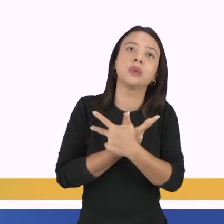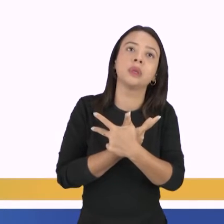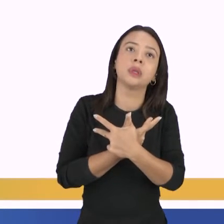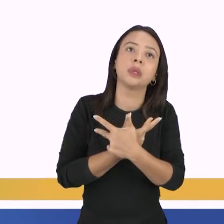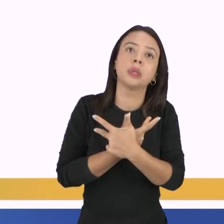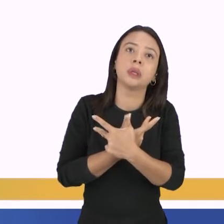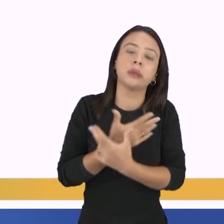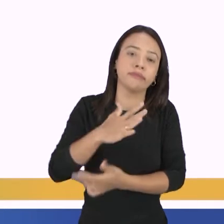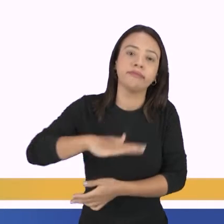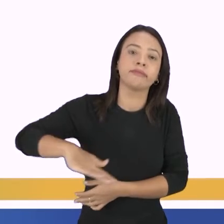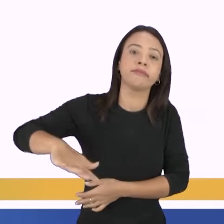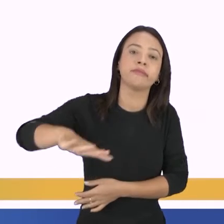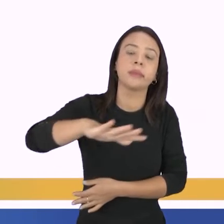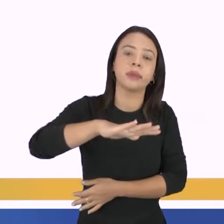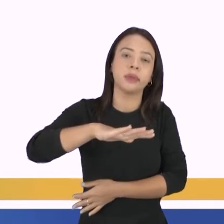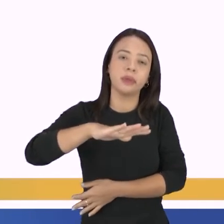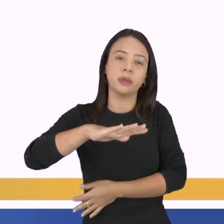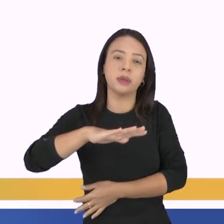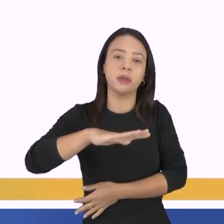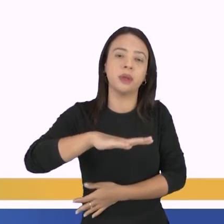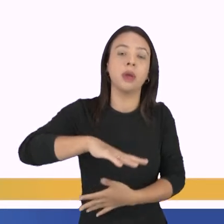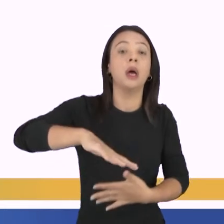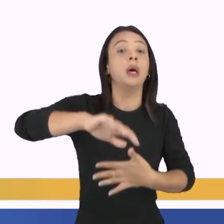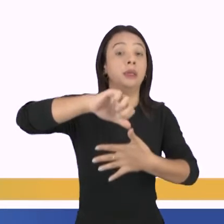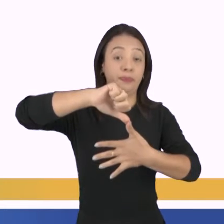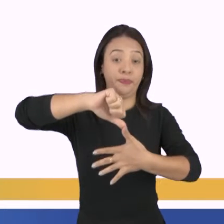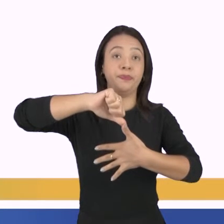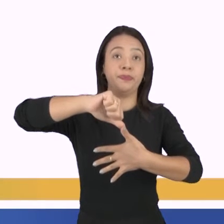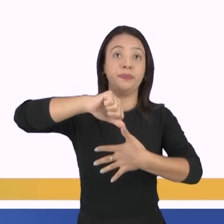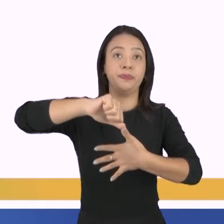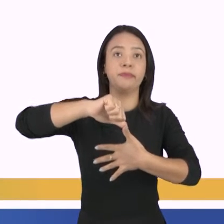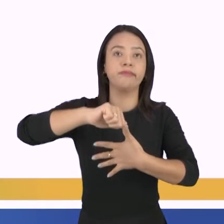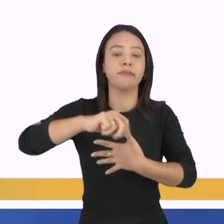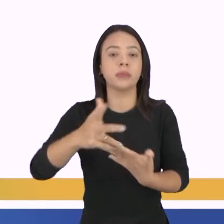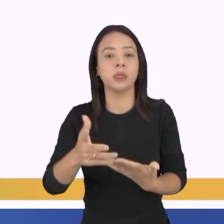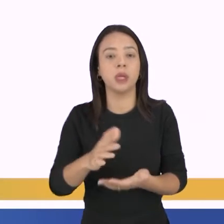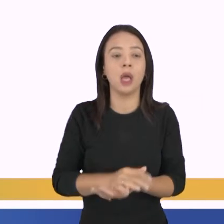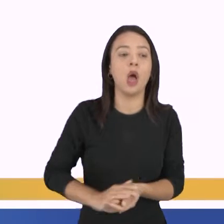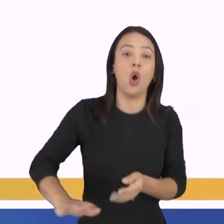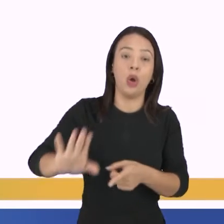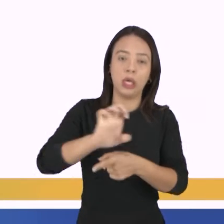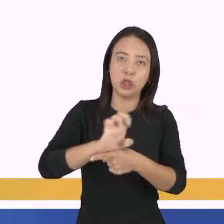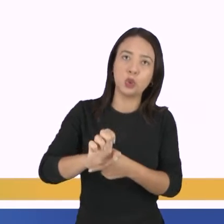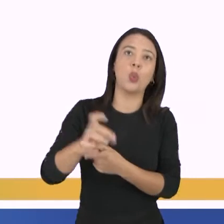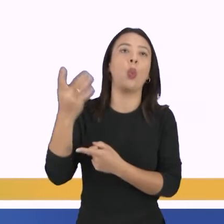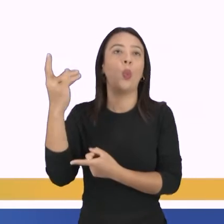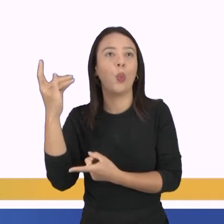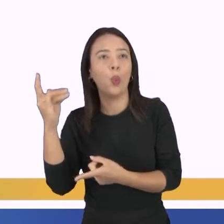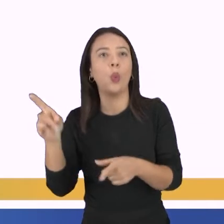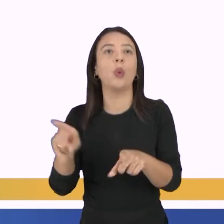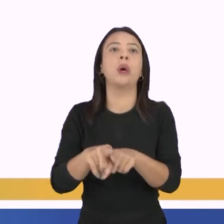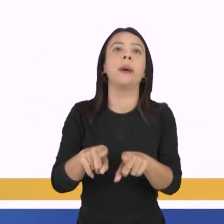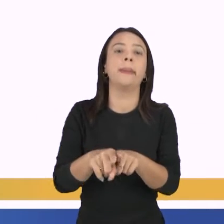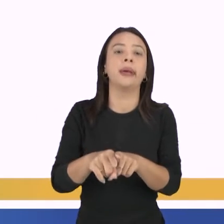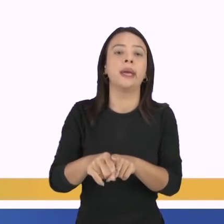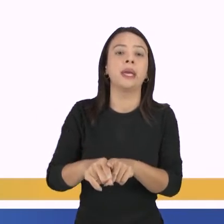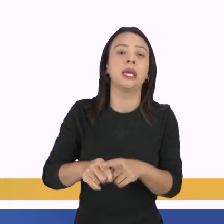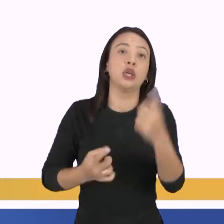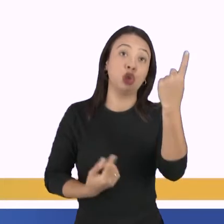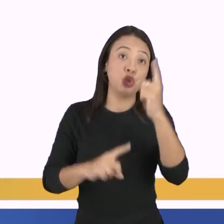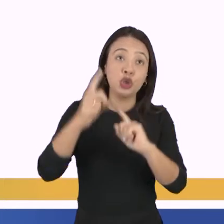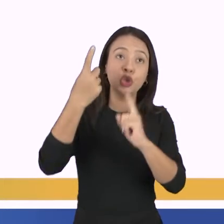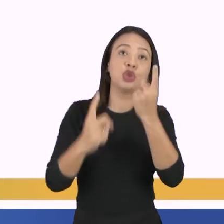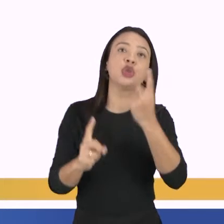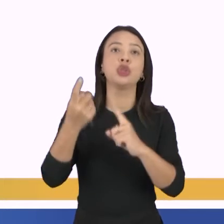localizada, né, ou era localizada na América do Sul, Equador, né, Bolívia, Peru, Chile,